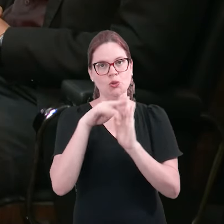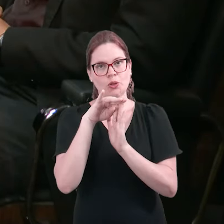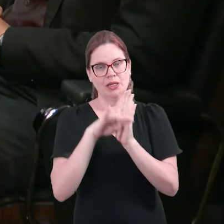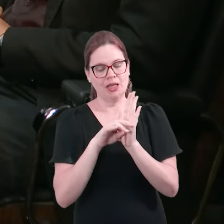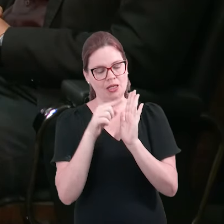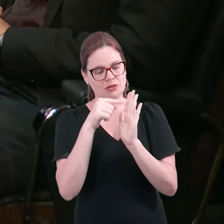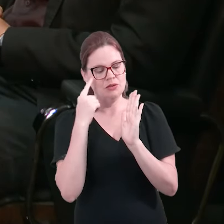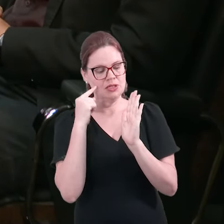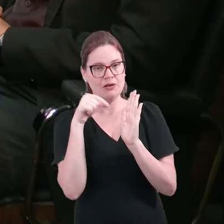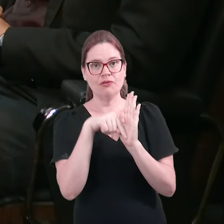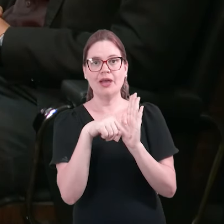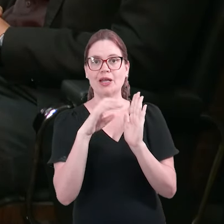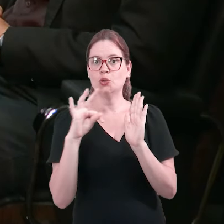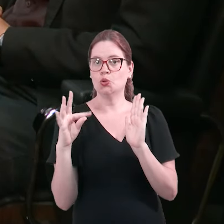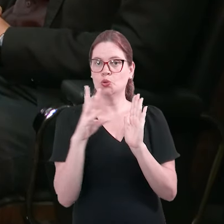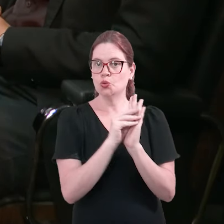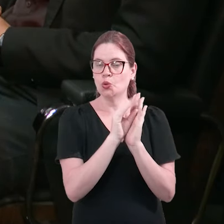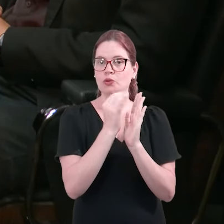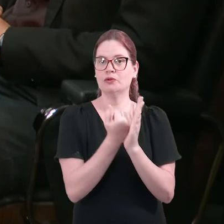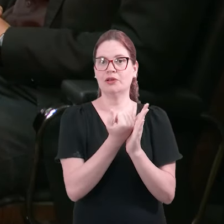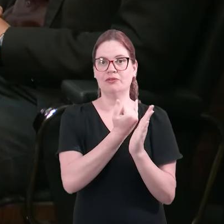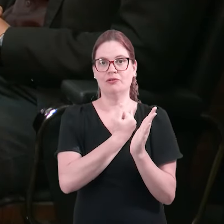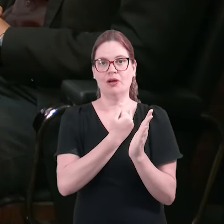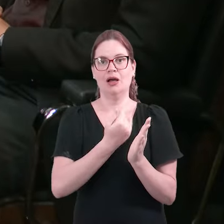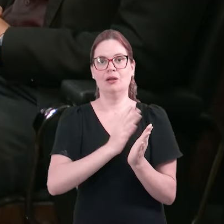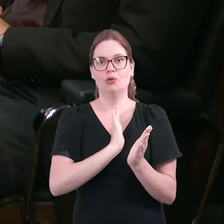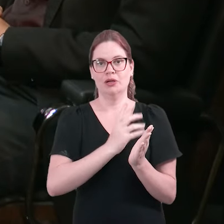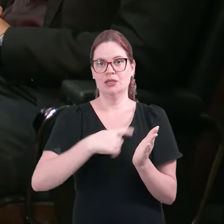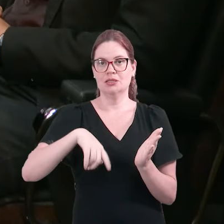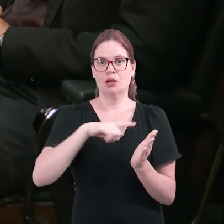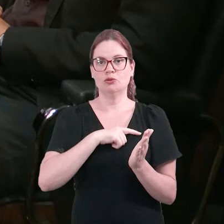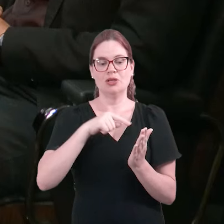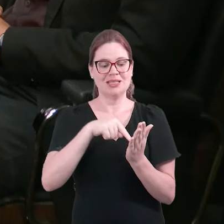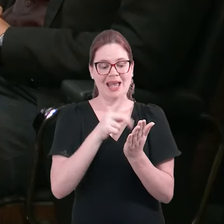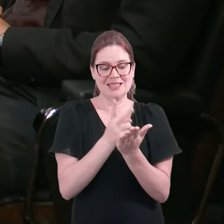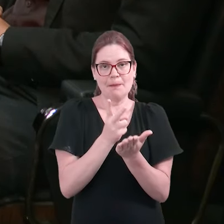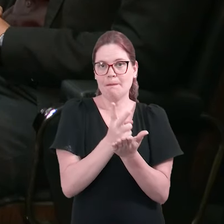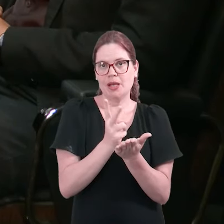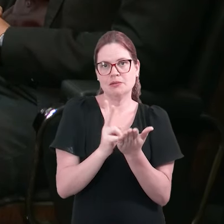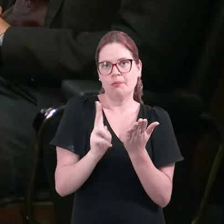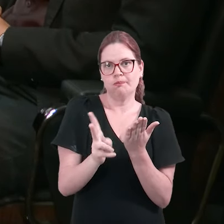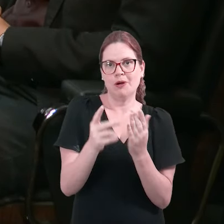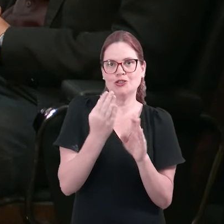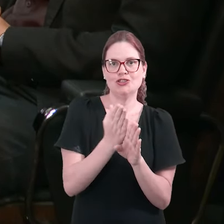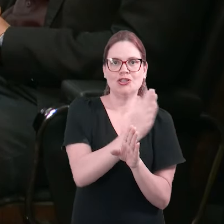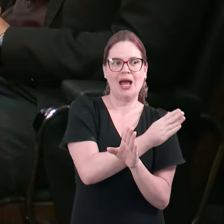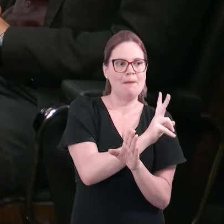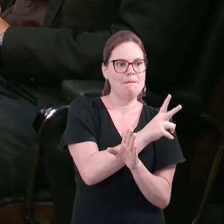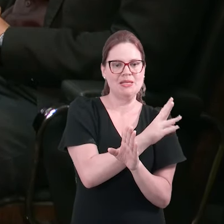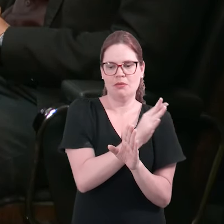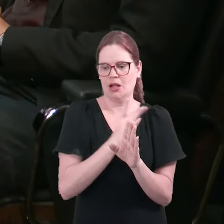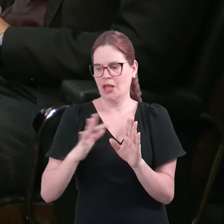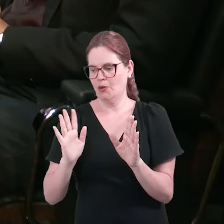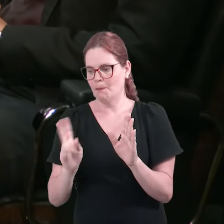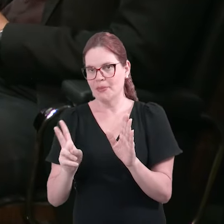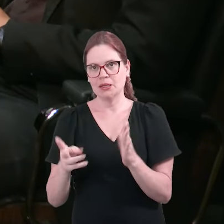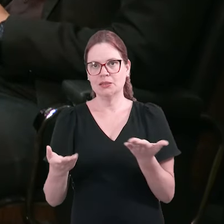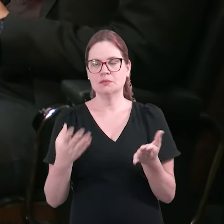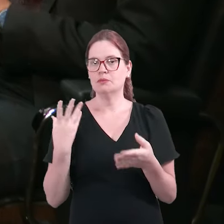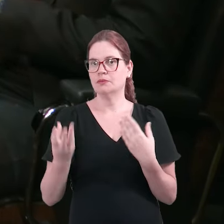encontro ao coração do homem, da alma do homem, como que de fato a gente pode dizer que ela não sofreu